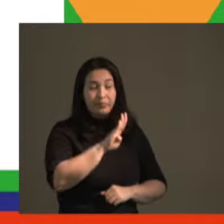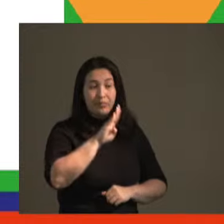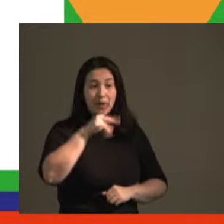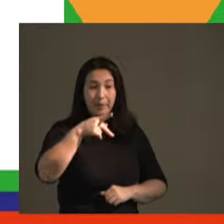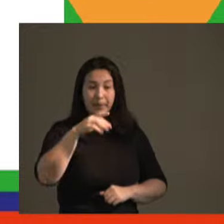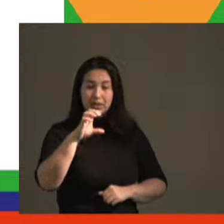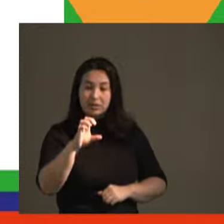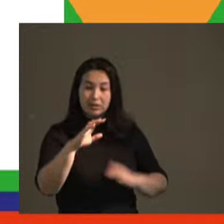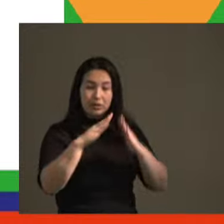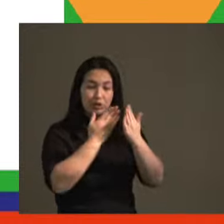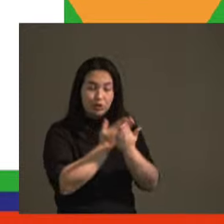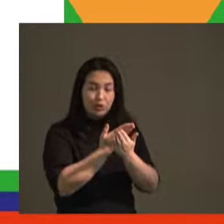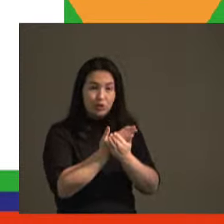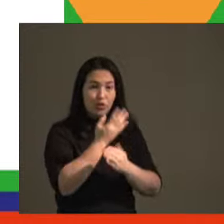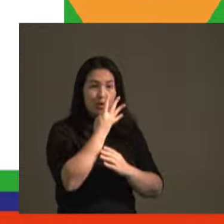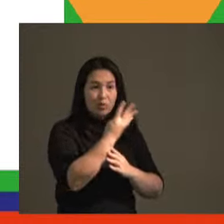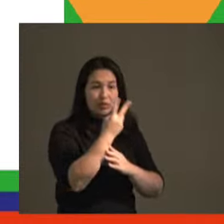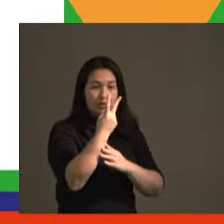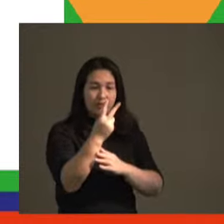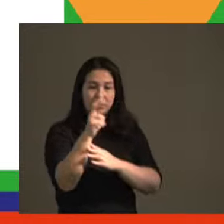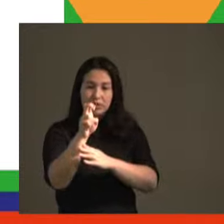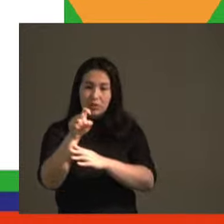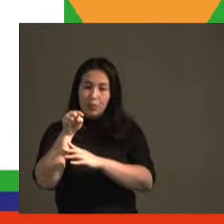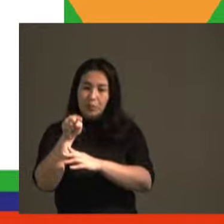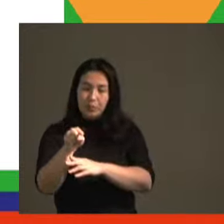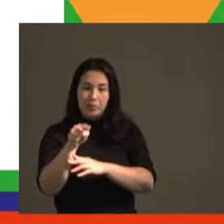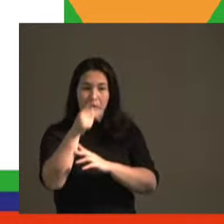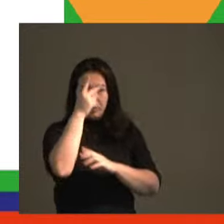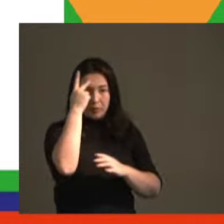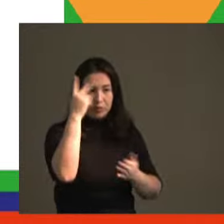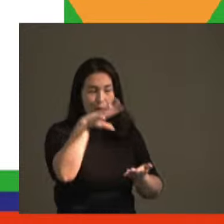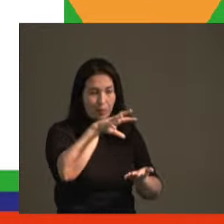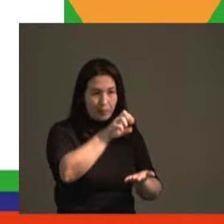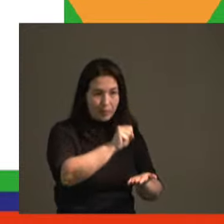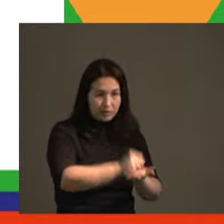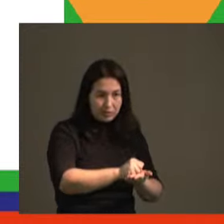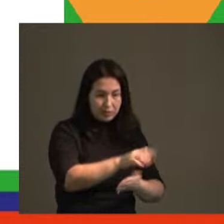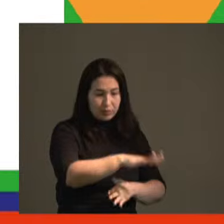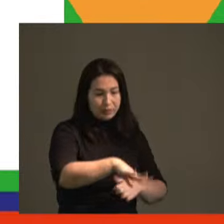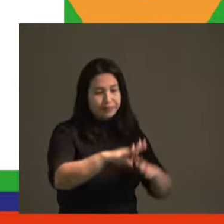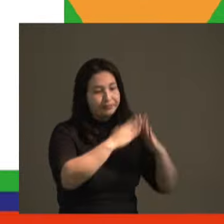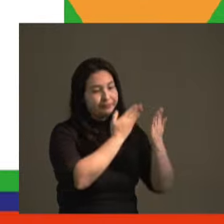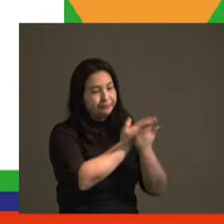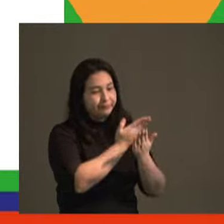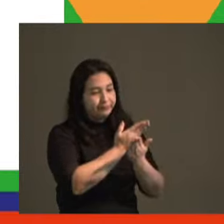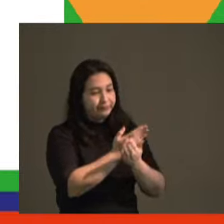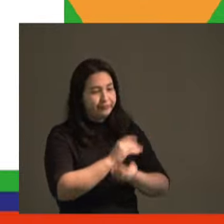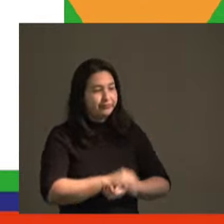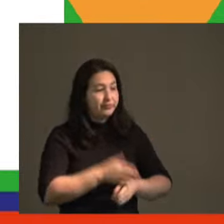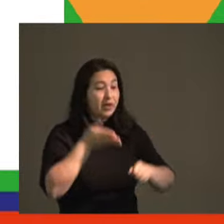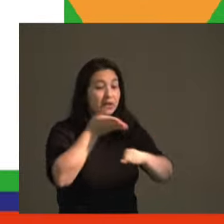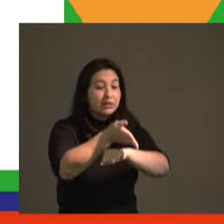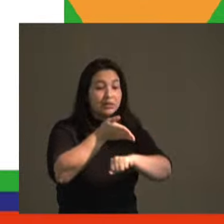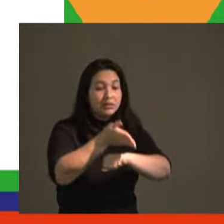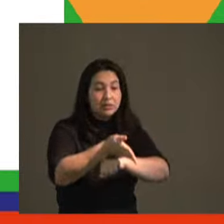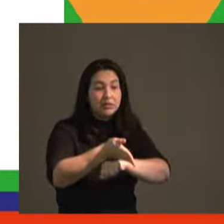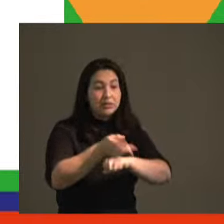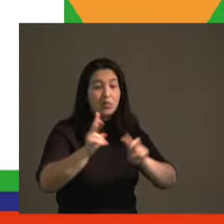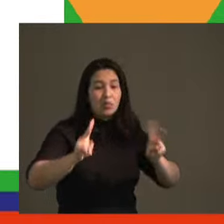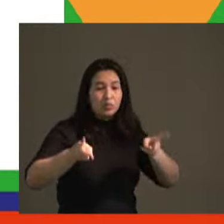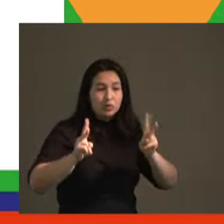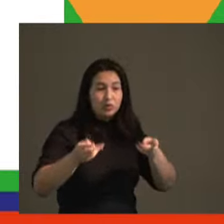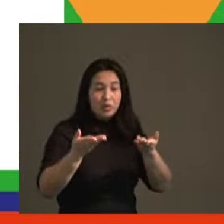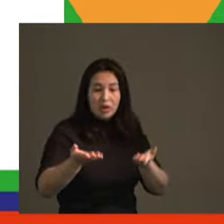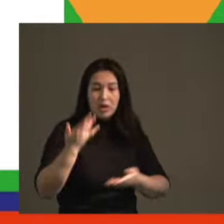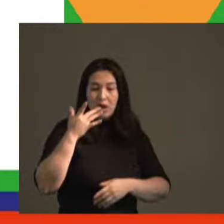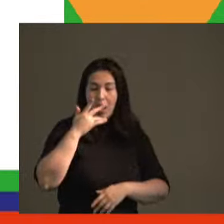com 425 mil matrículas de pessoas beneficiárias na rede regular de ensino, para ampliação do acesso e permanência de crianças e